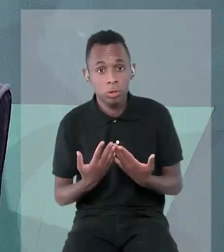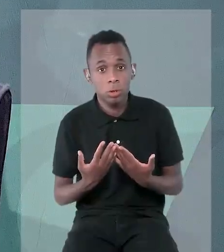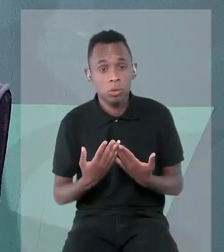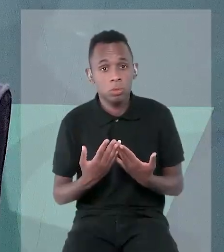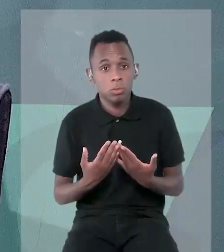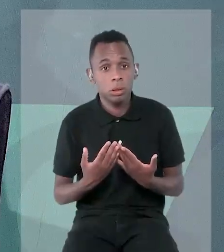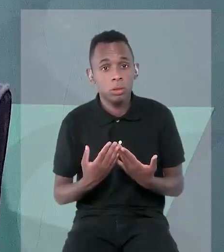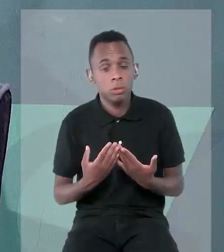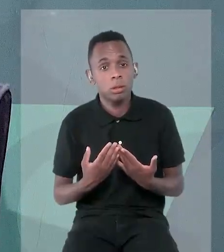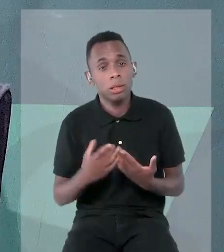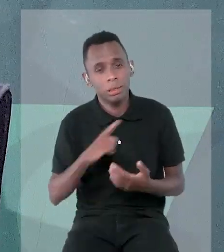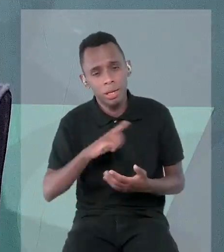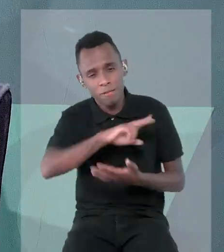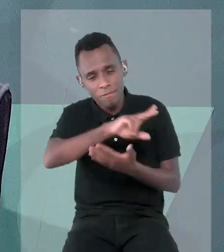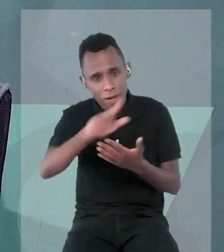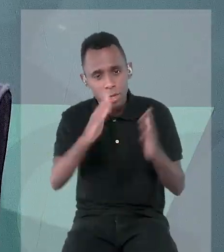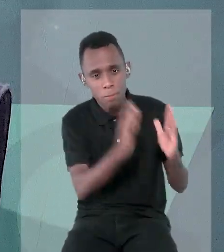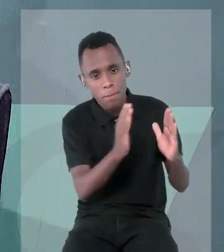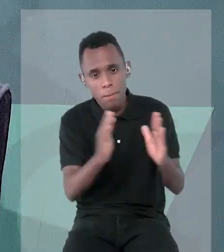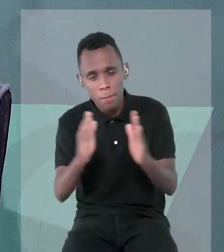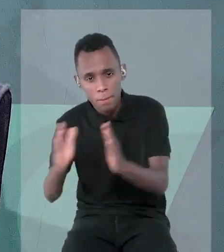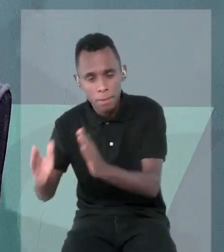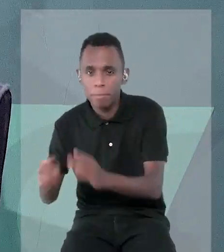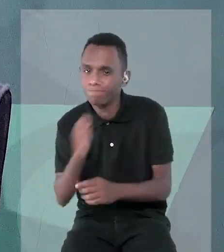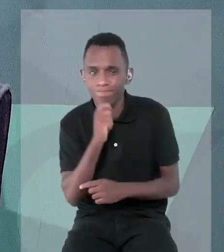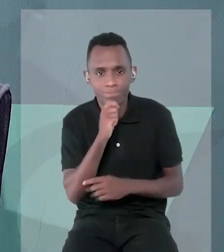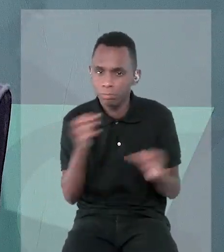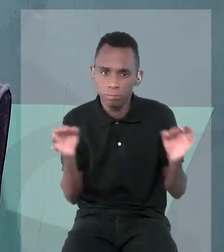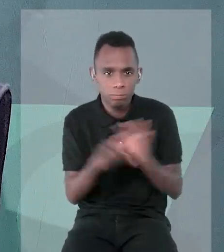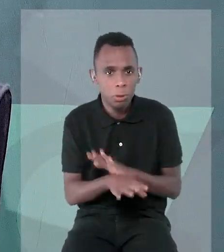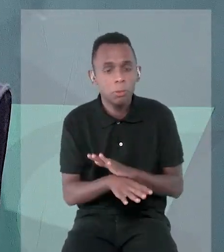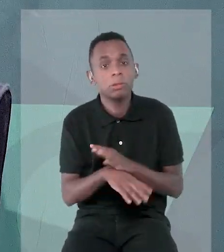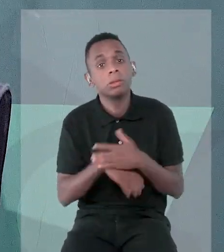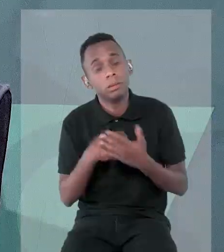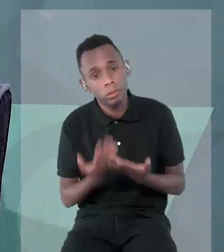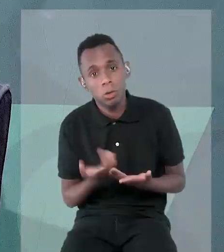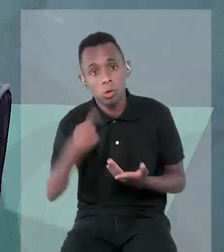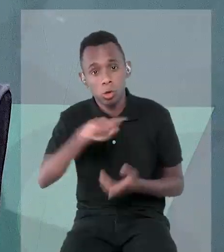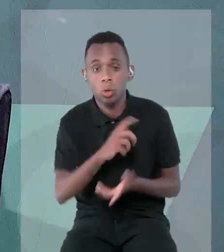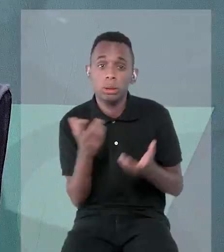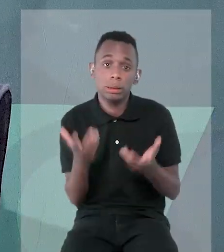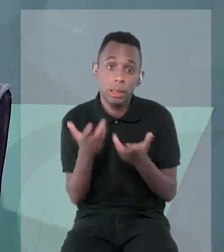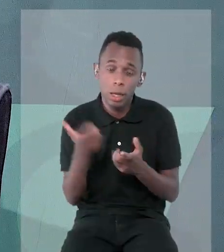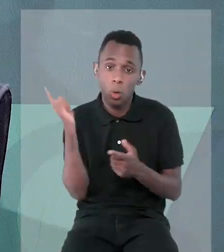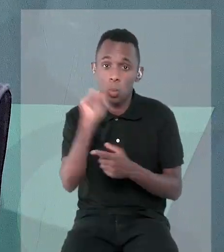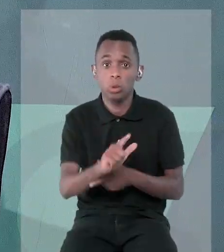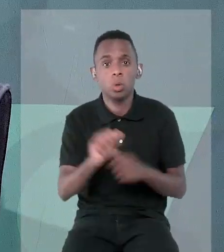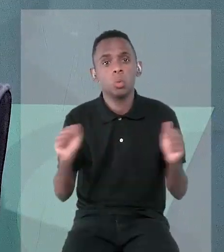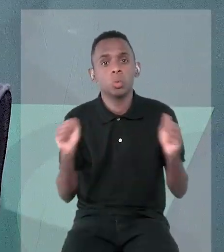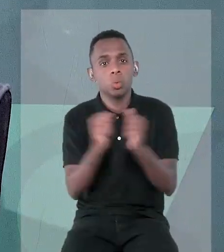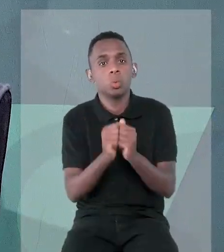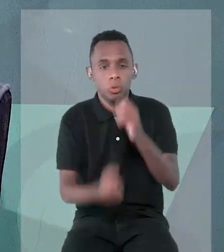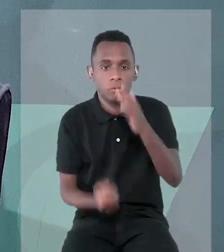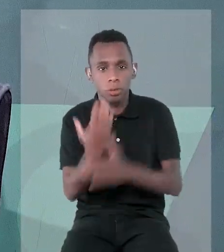tem, na verdade, tem várias etapas que ainda não foram cumpridas, né? Em parte, o que nós queremos conseguir, junto com a